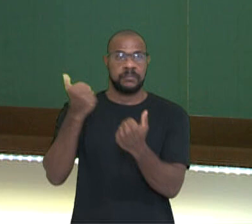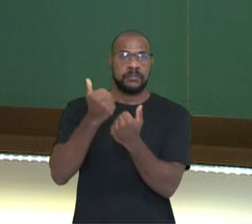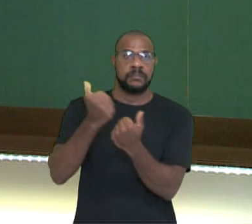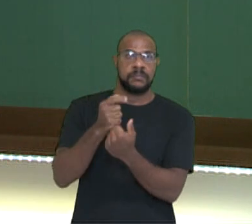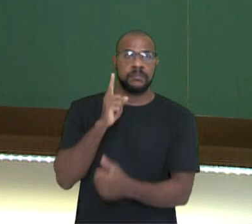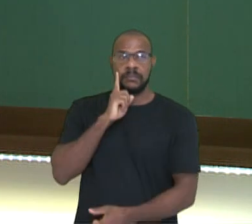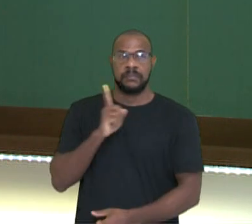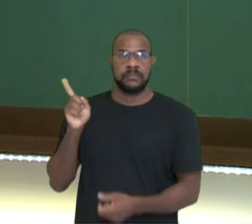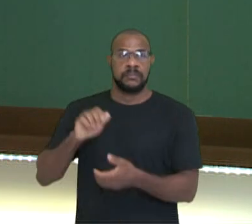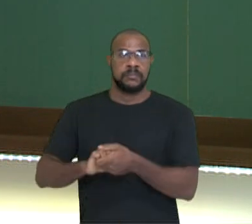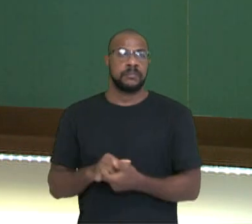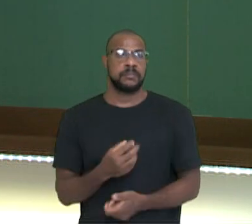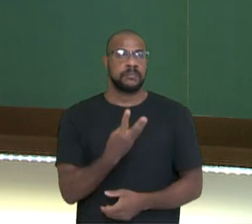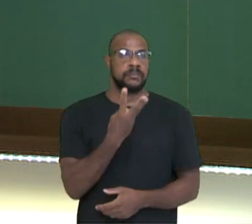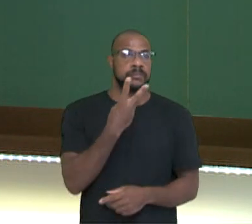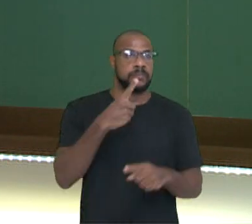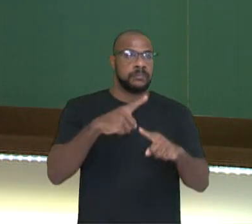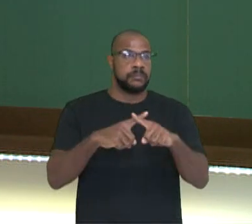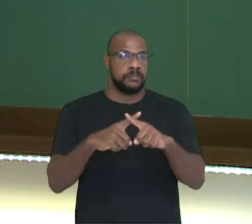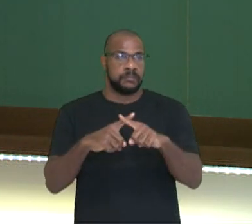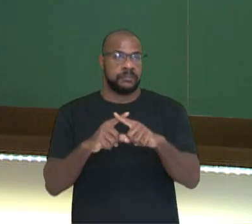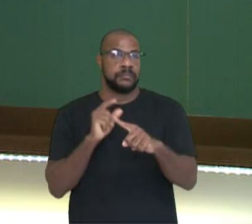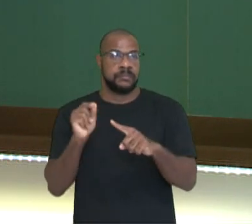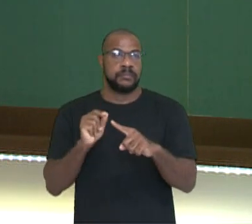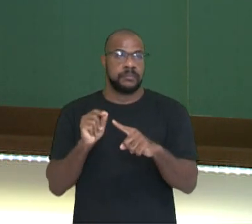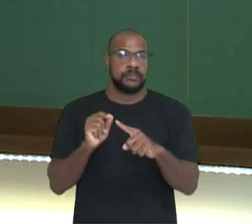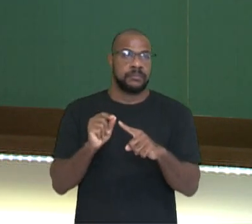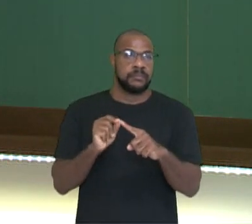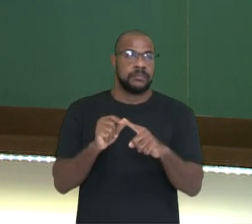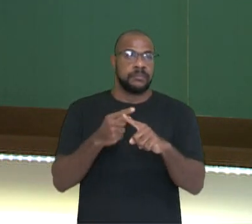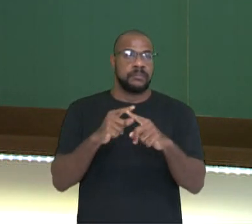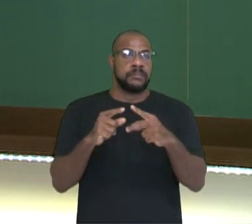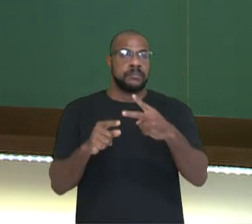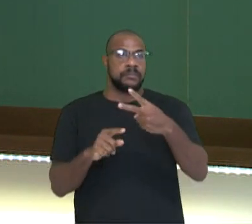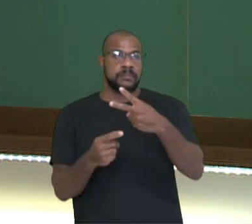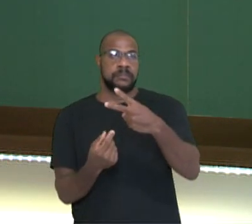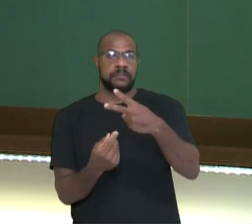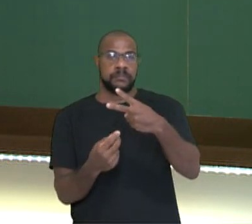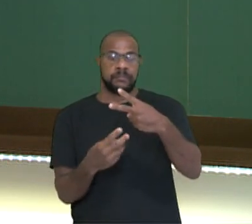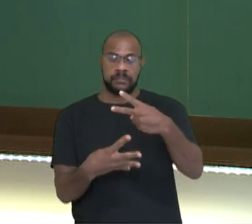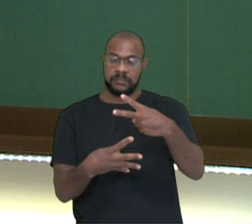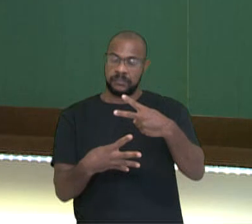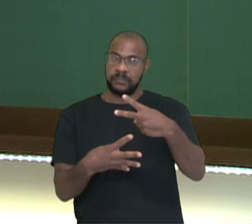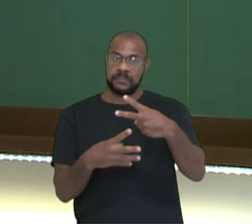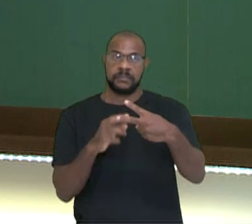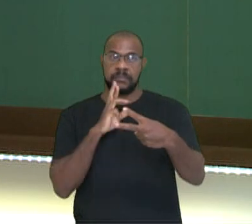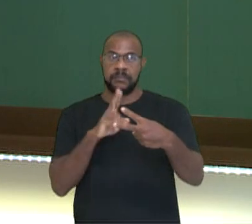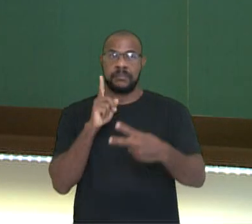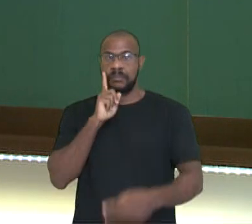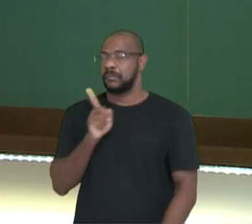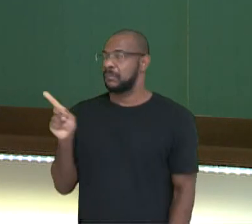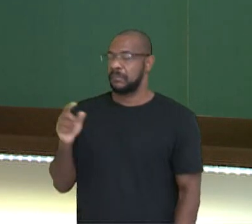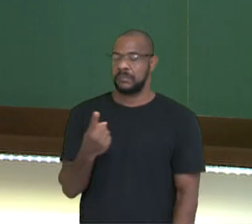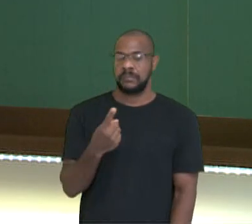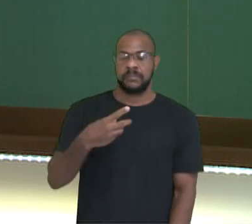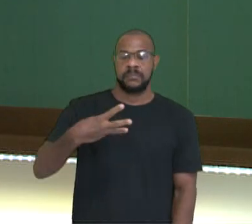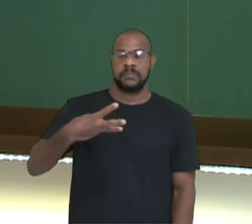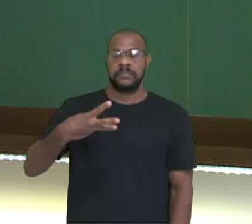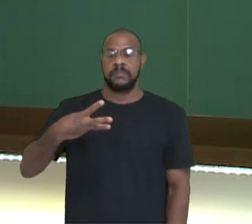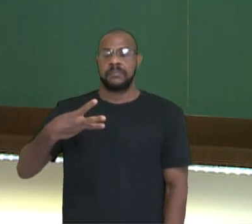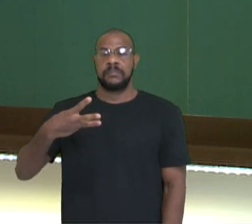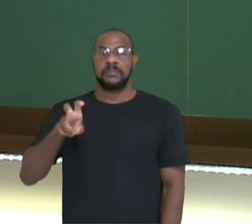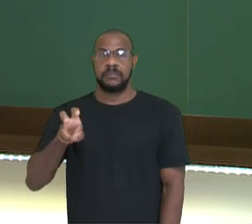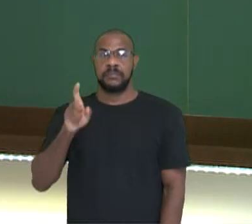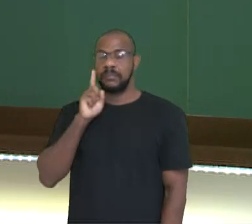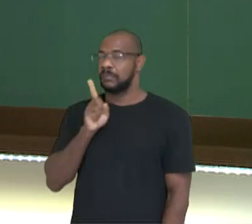vezes 180 dividido por 4 é os 135 graus, tá bom? Então, será côngruo a ele, então, o arco que